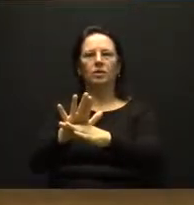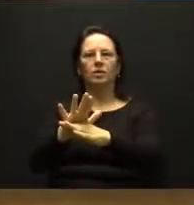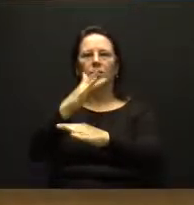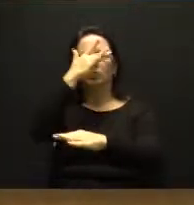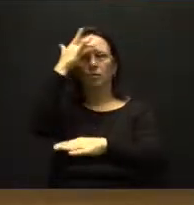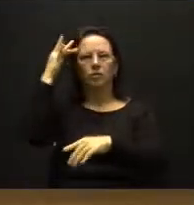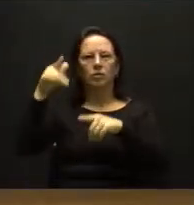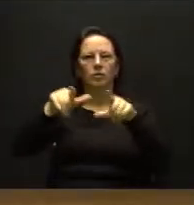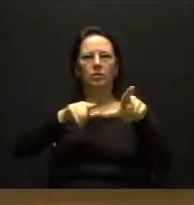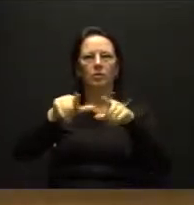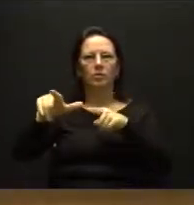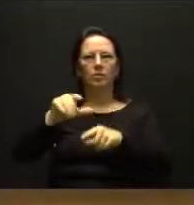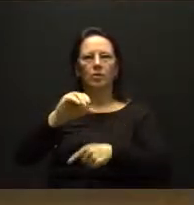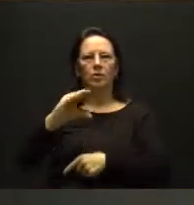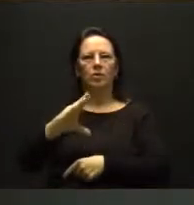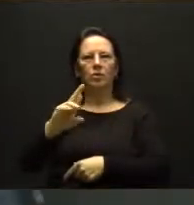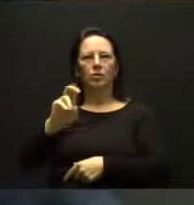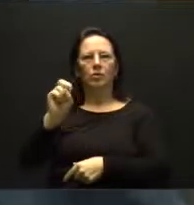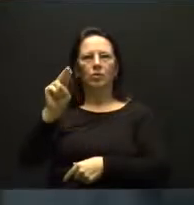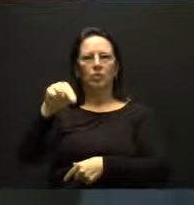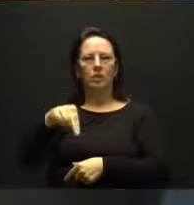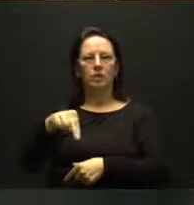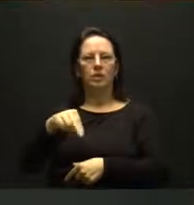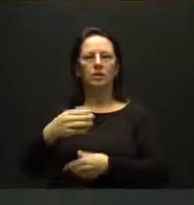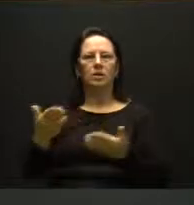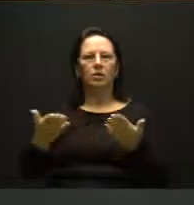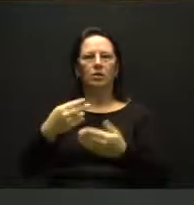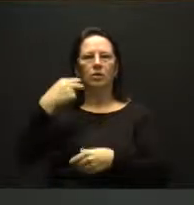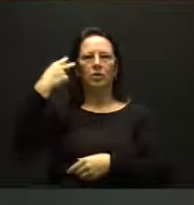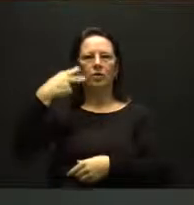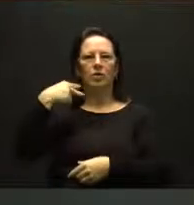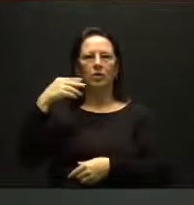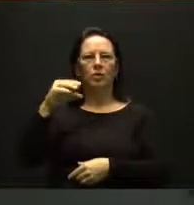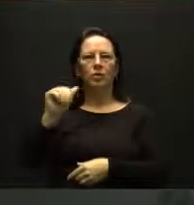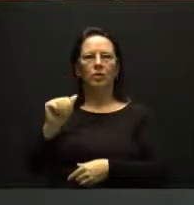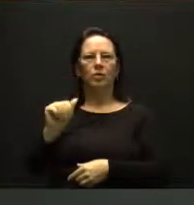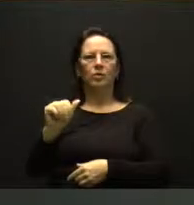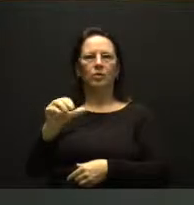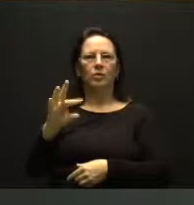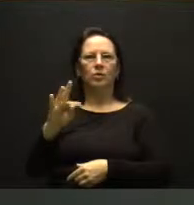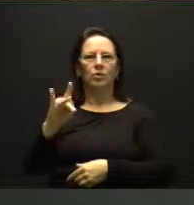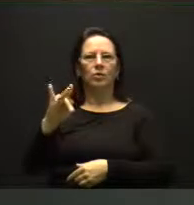trabalhadores acusam continua em rotação com a palavra jogador toninho vier a